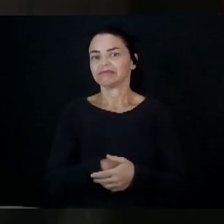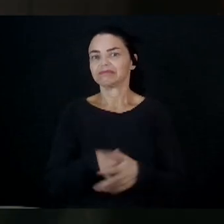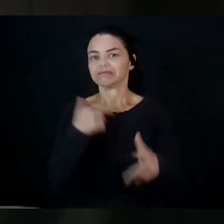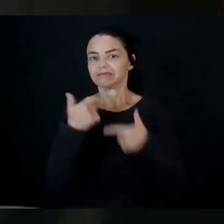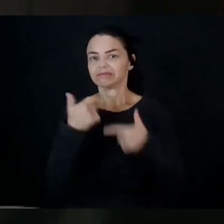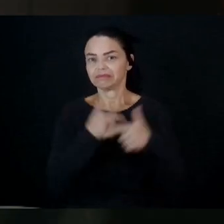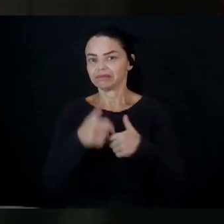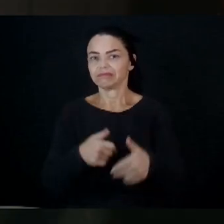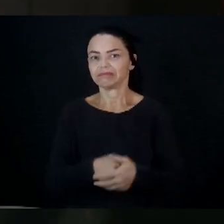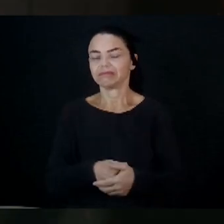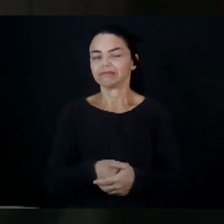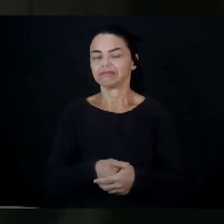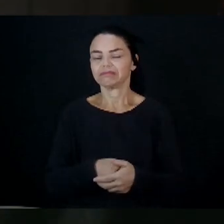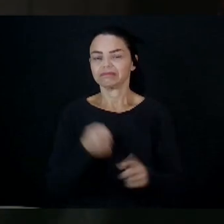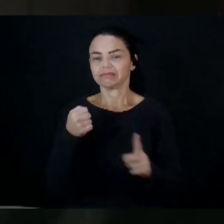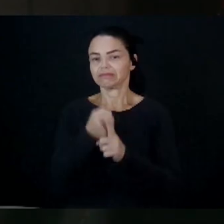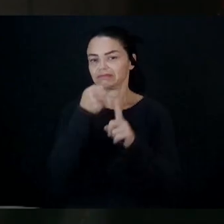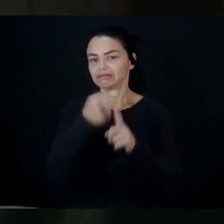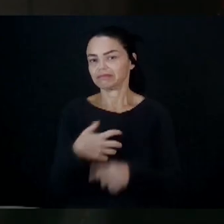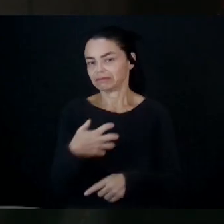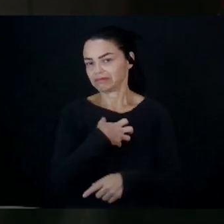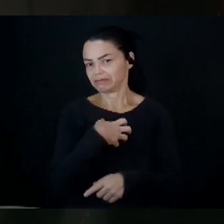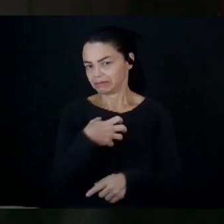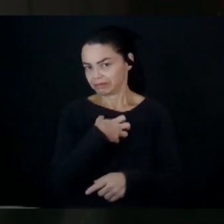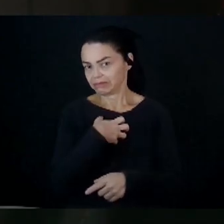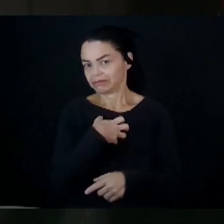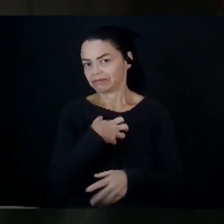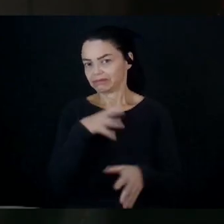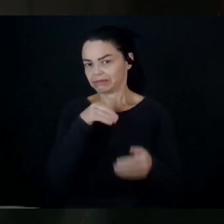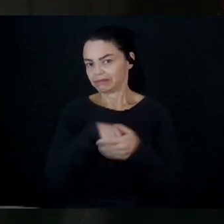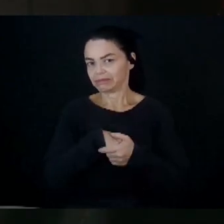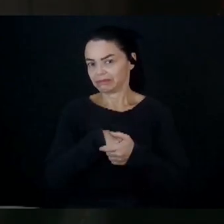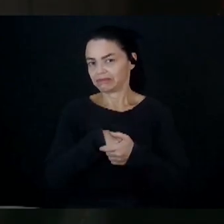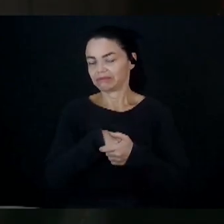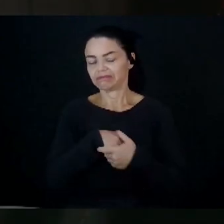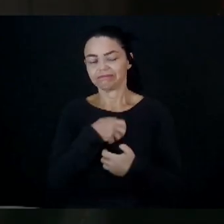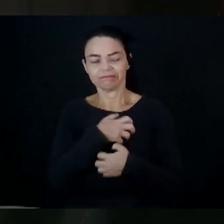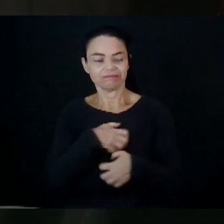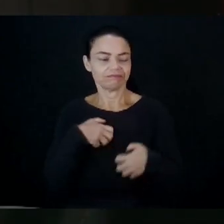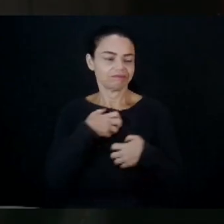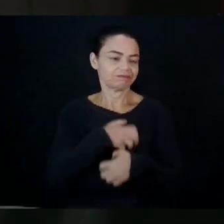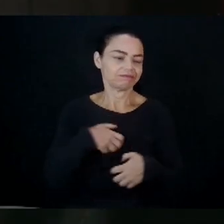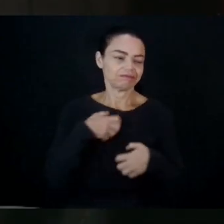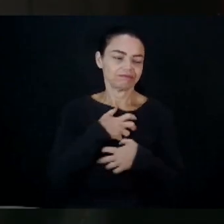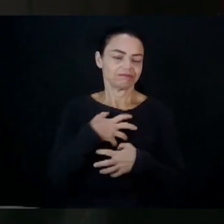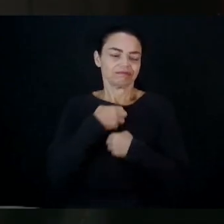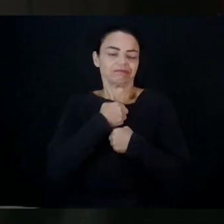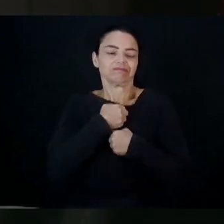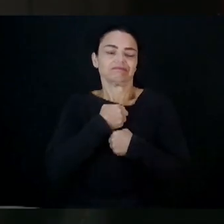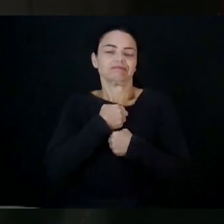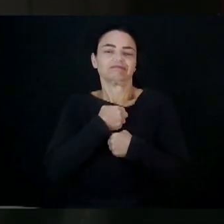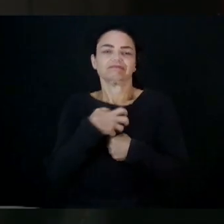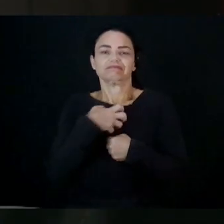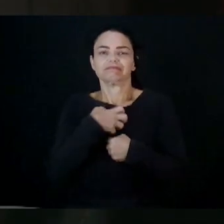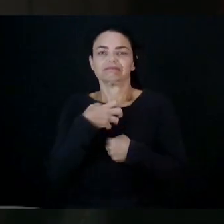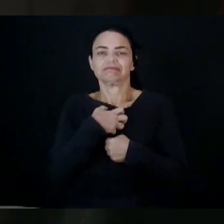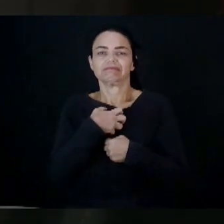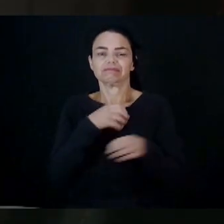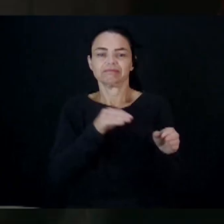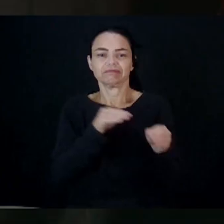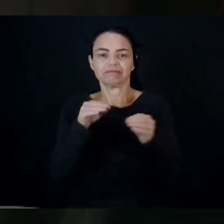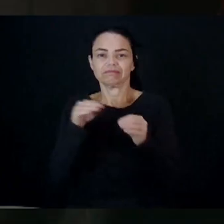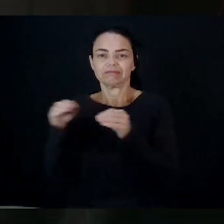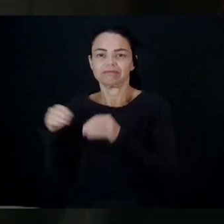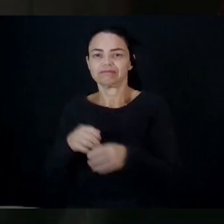são os impactos emocionais de guardar insatisfações, engolir sentimentos, adiar conflitos necessários?